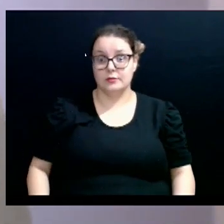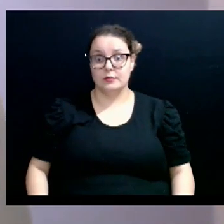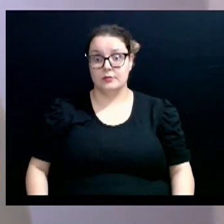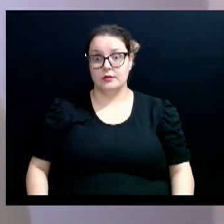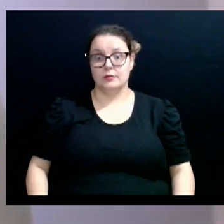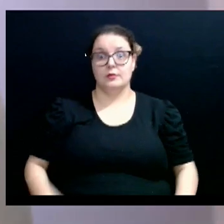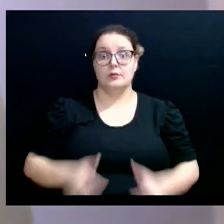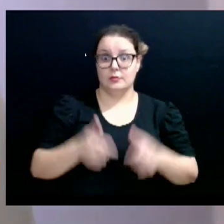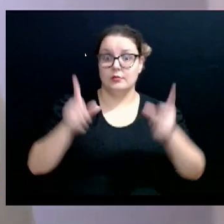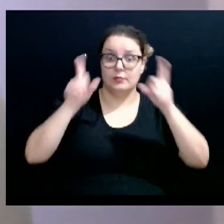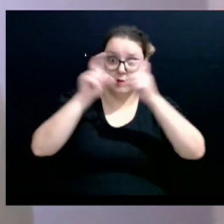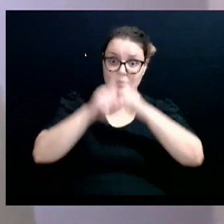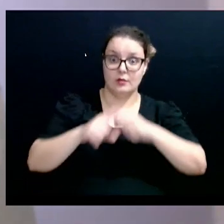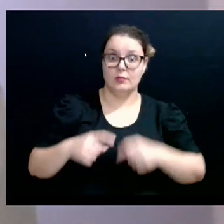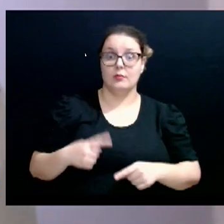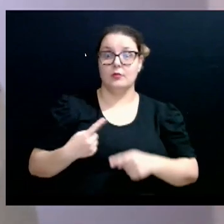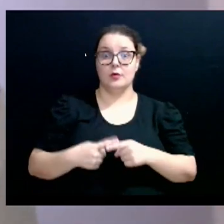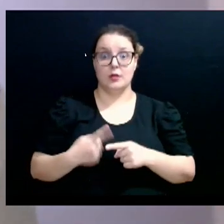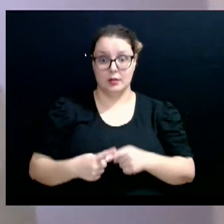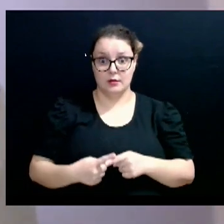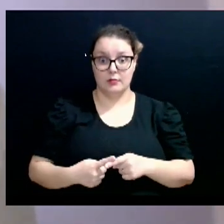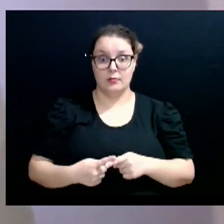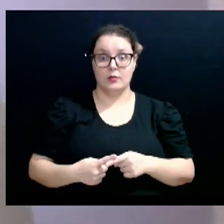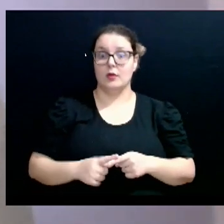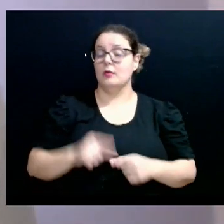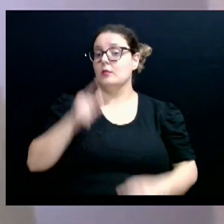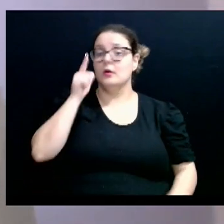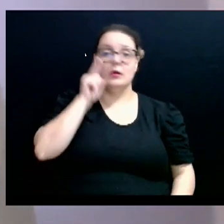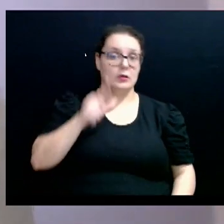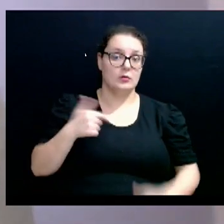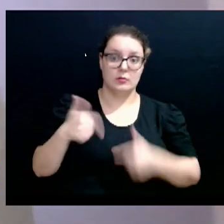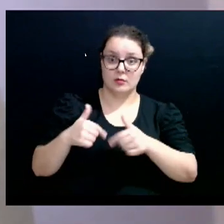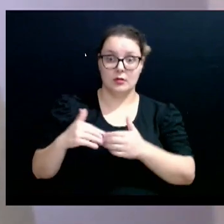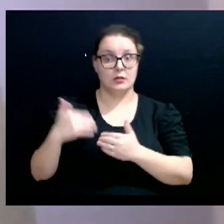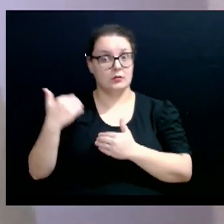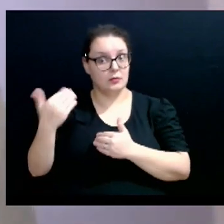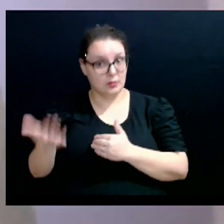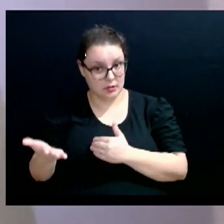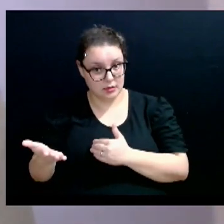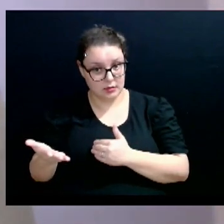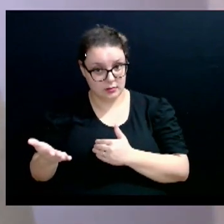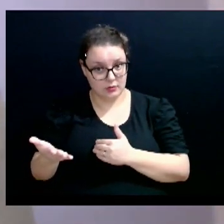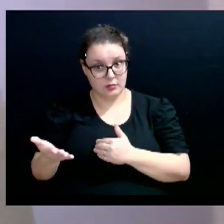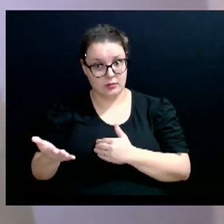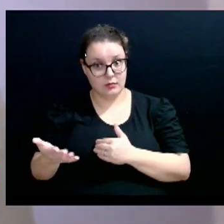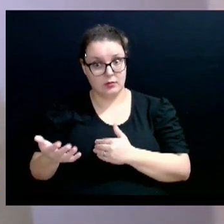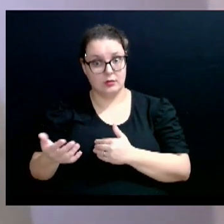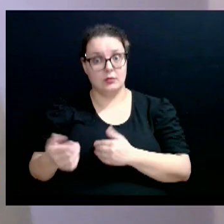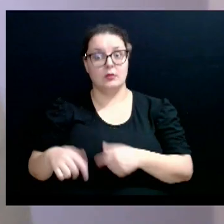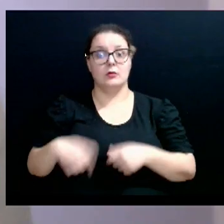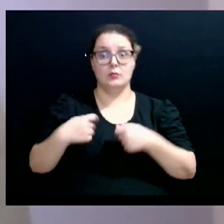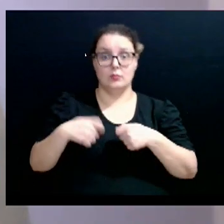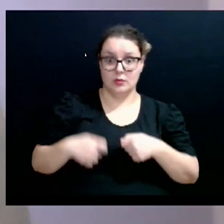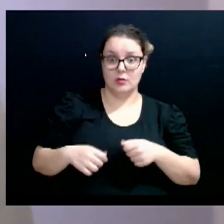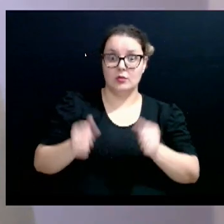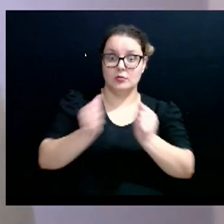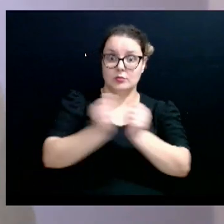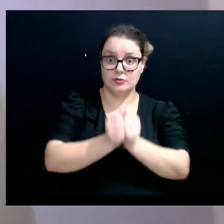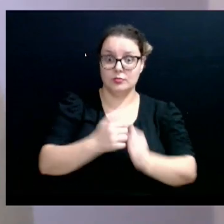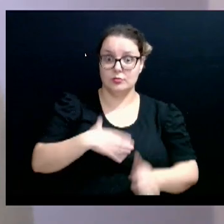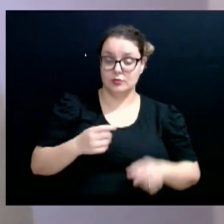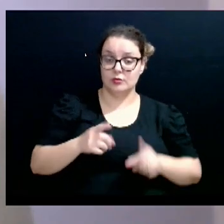ainda. Por quê? Porque elas não conseguem trabalhar pela questão que precisam estar ali com os filhos, então elas precisam